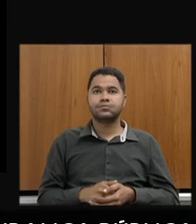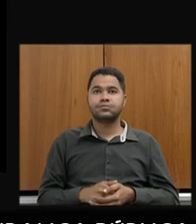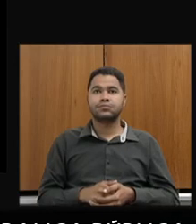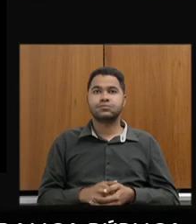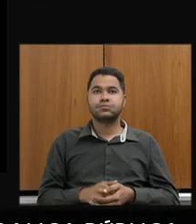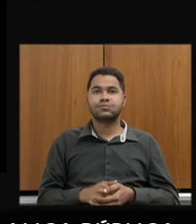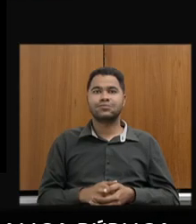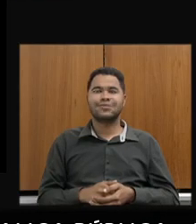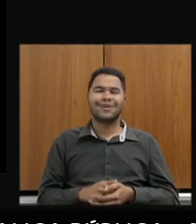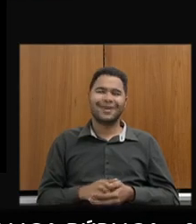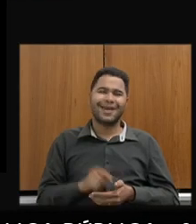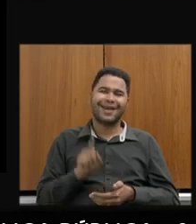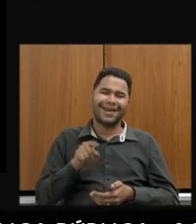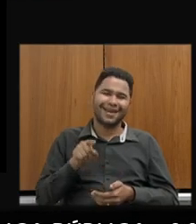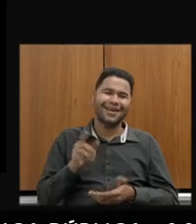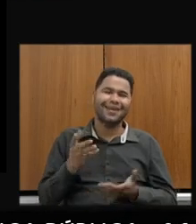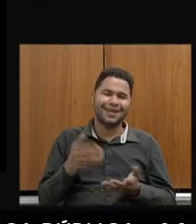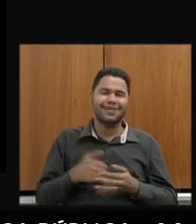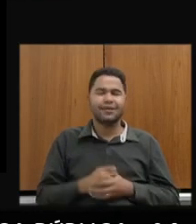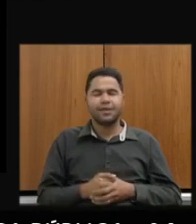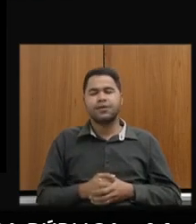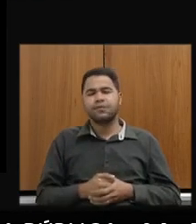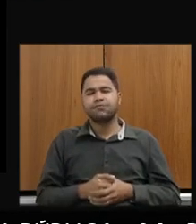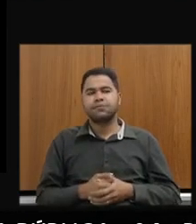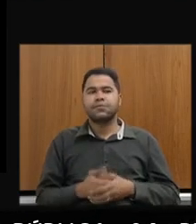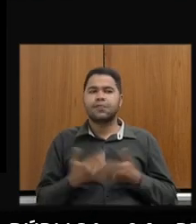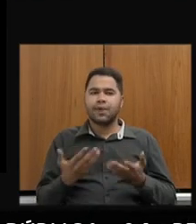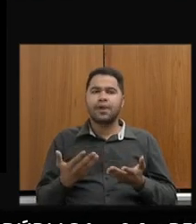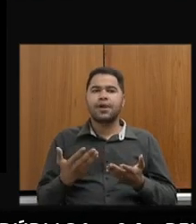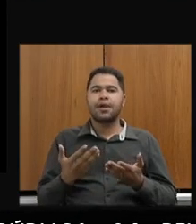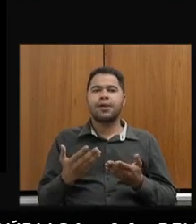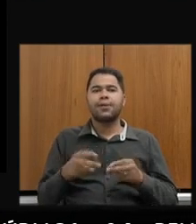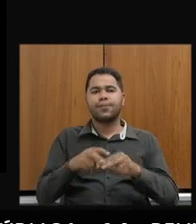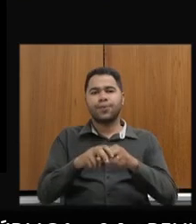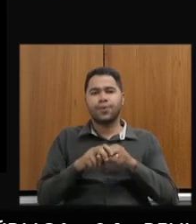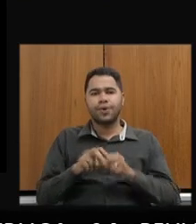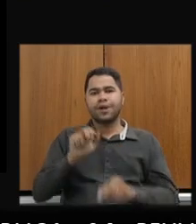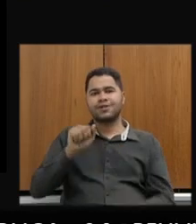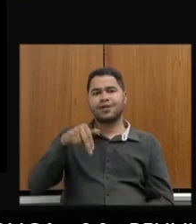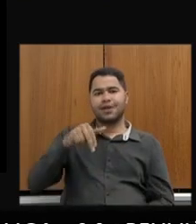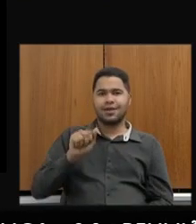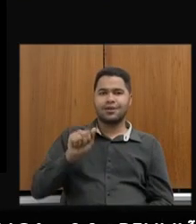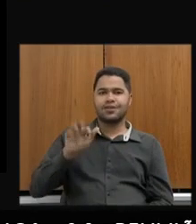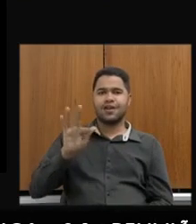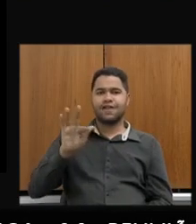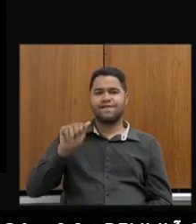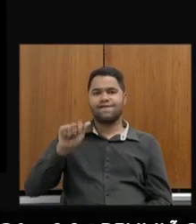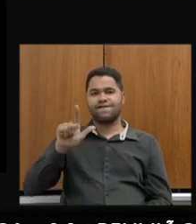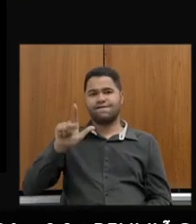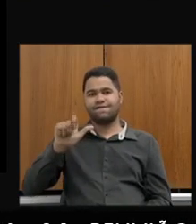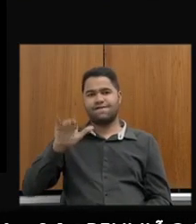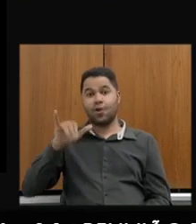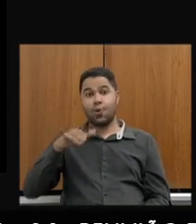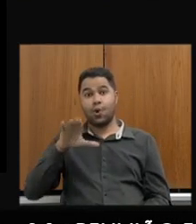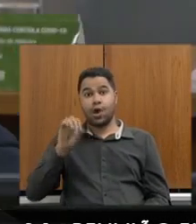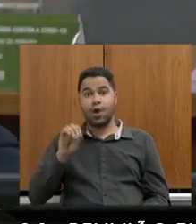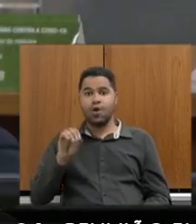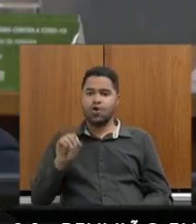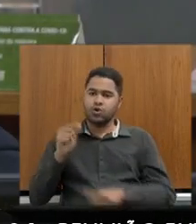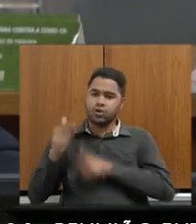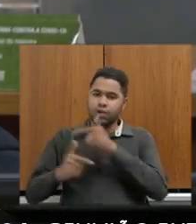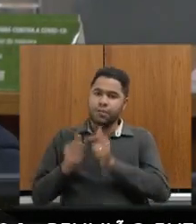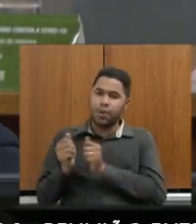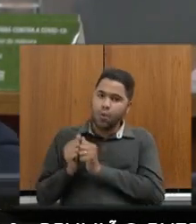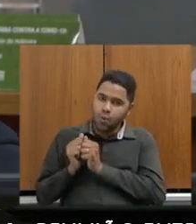e é nós fizemos aí Graças aí a nossa querida Ana Falcão aí nós fizemos em um trabalho conjunto